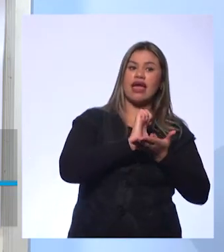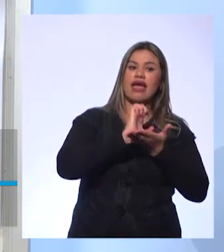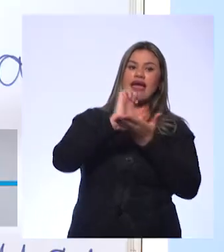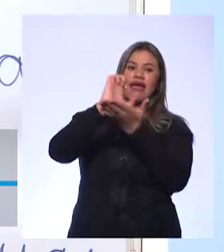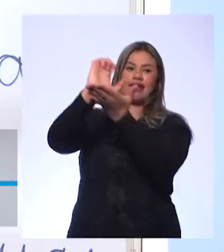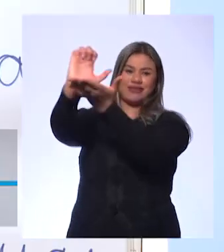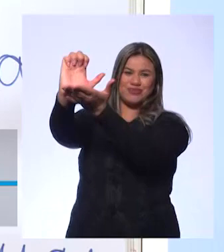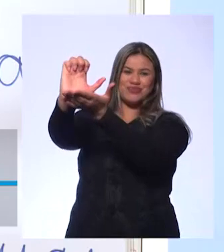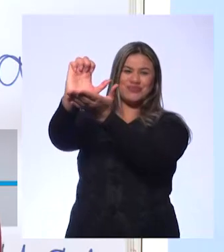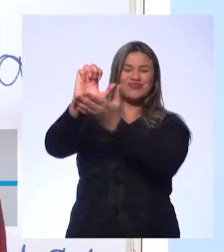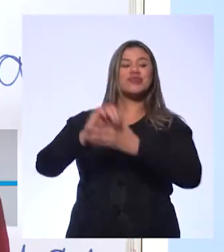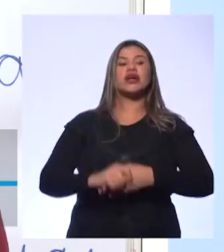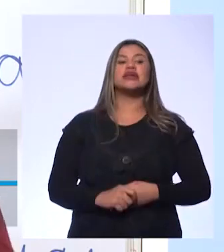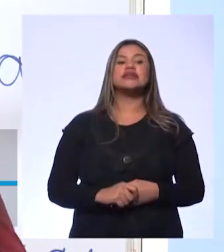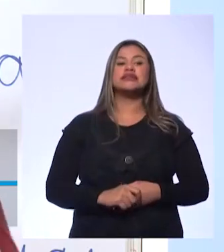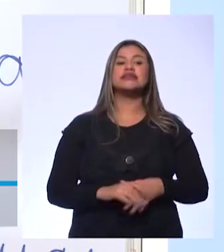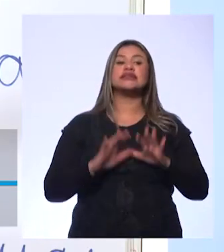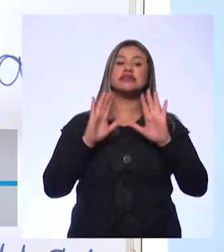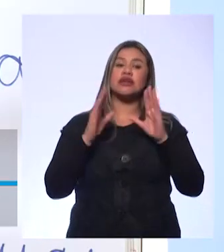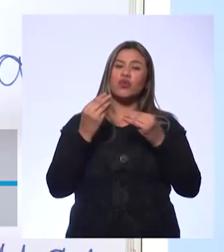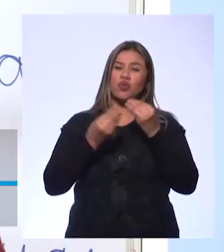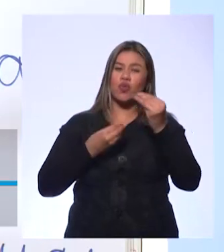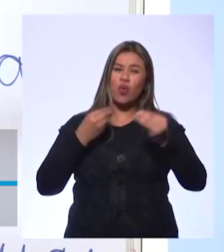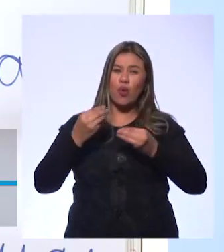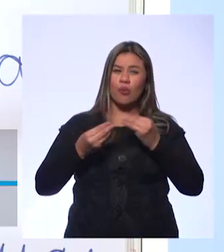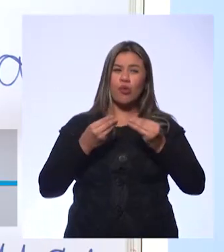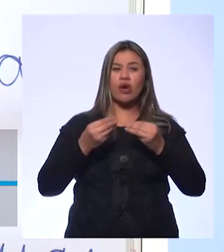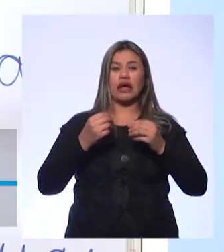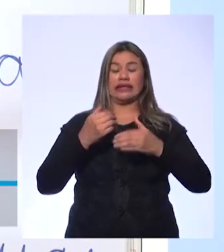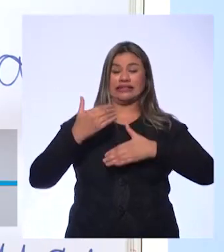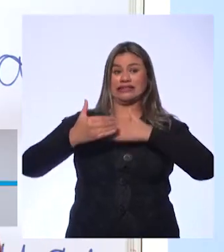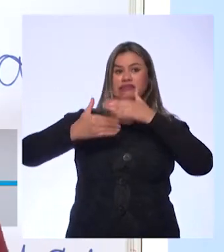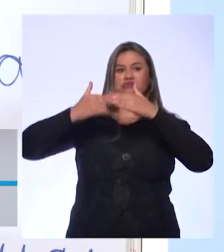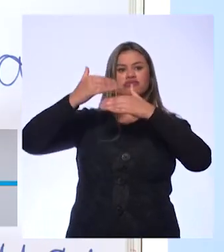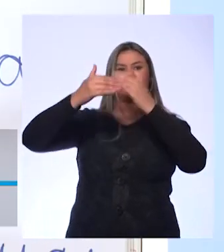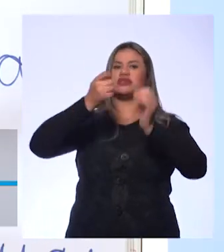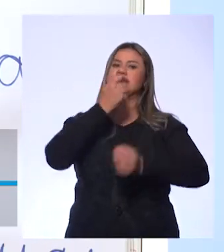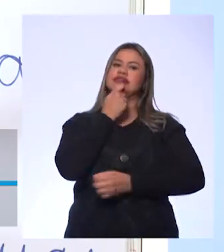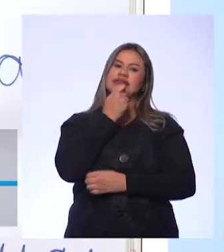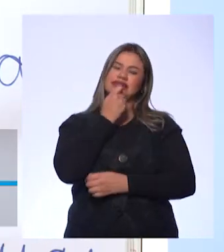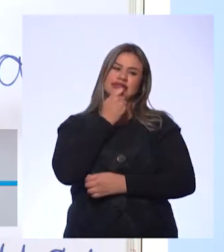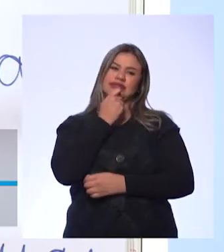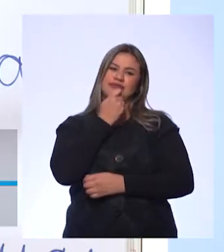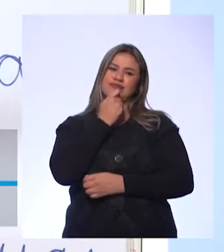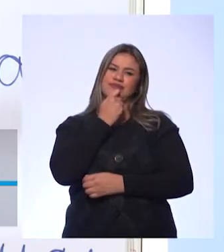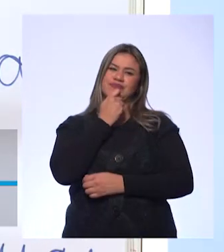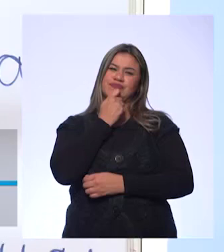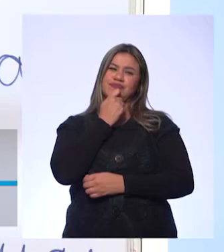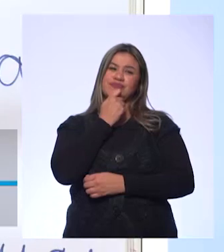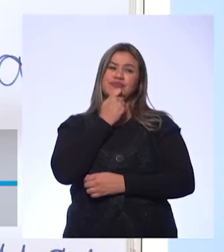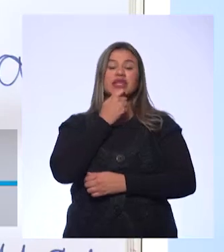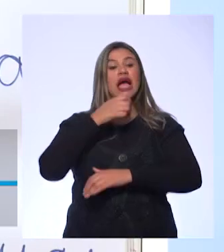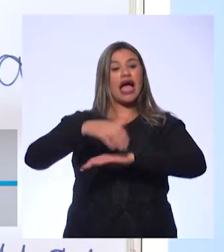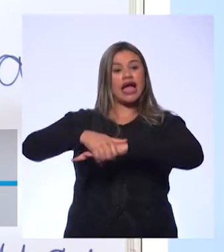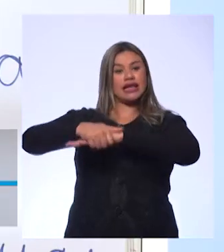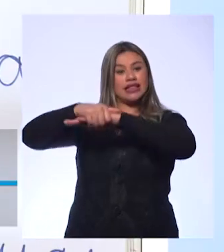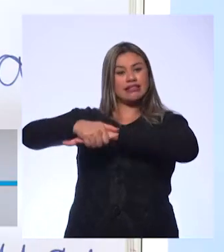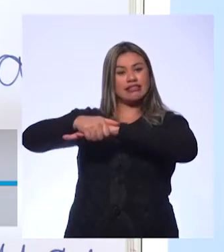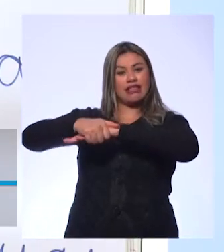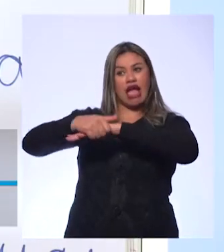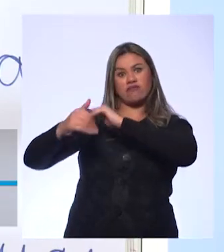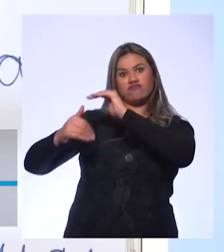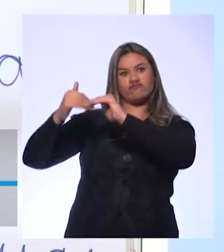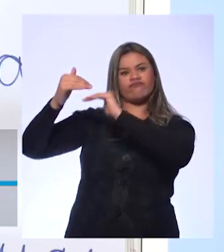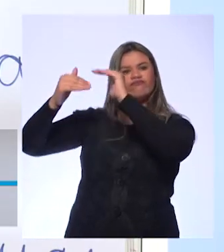está desenvolvida industrialmente nós temos um parque industrial que não está não está desenvolvido a Inglaterra está muito mais desenvolvido